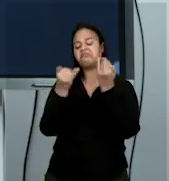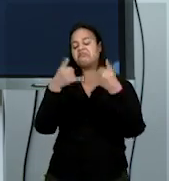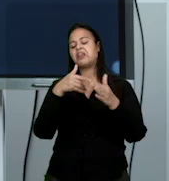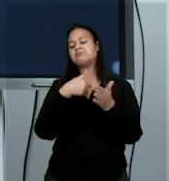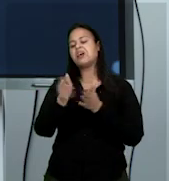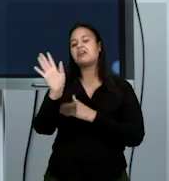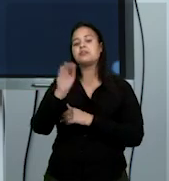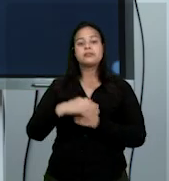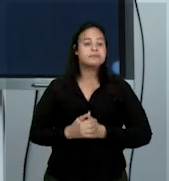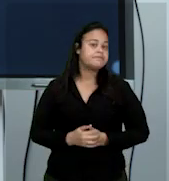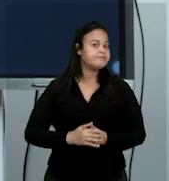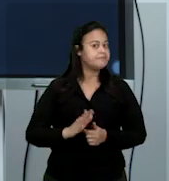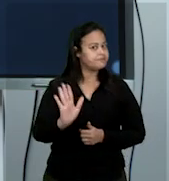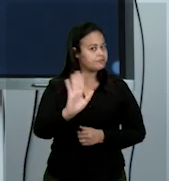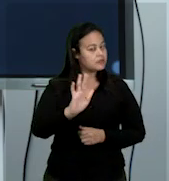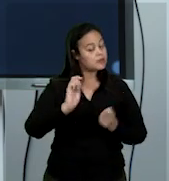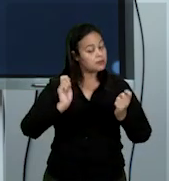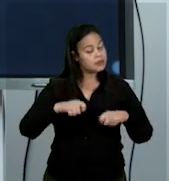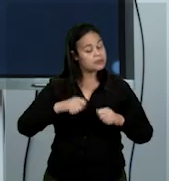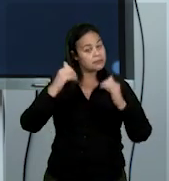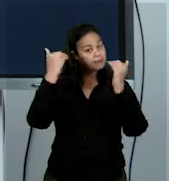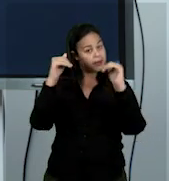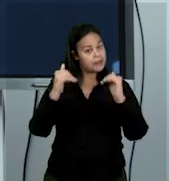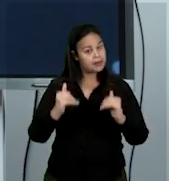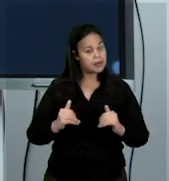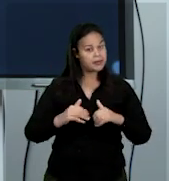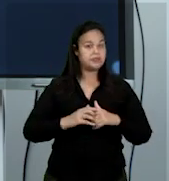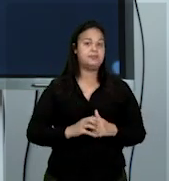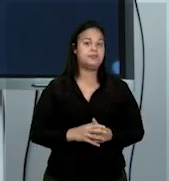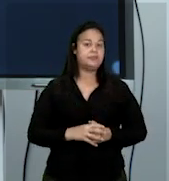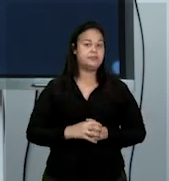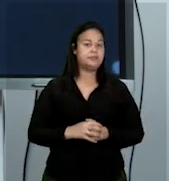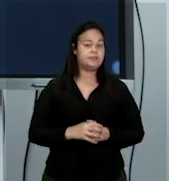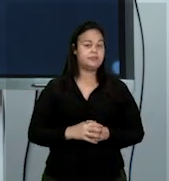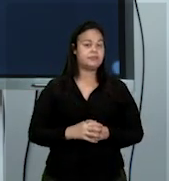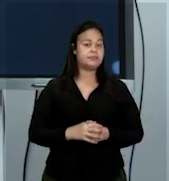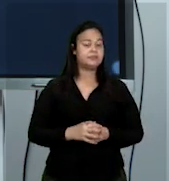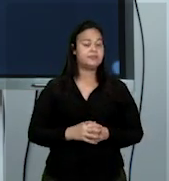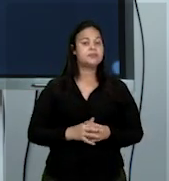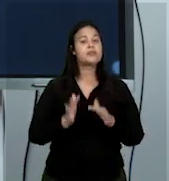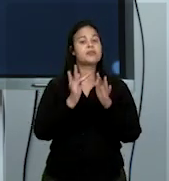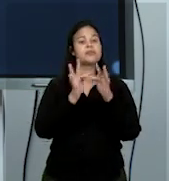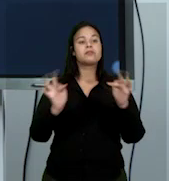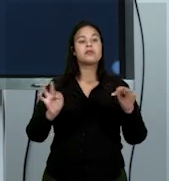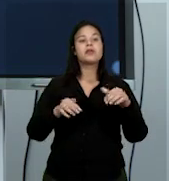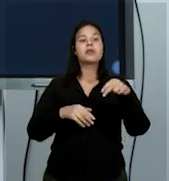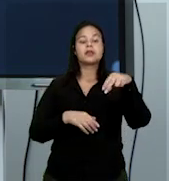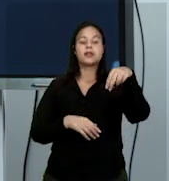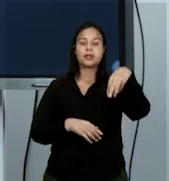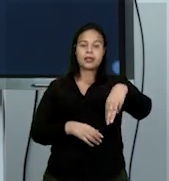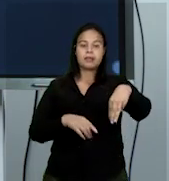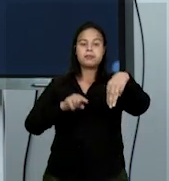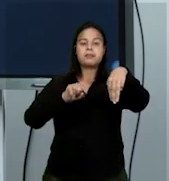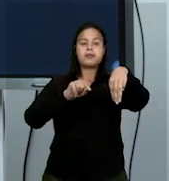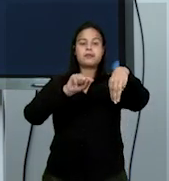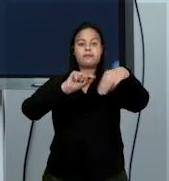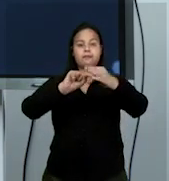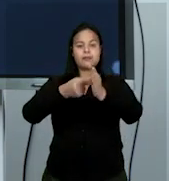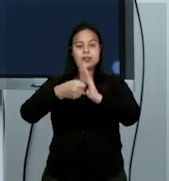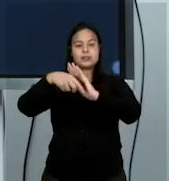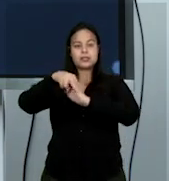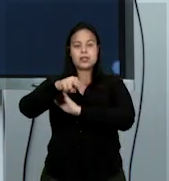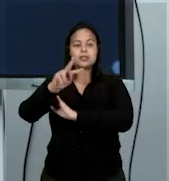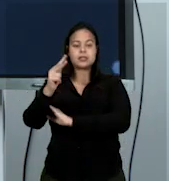número? Não, né? Então vamos lá. Vamos fazer, ó, a mesma fórmula, né? M vezes N é igual a